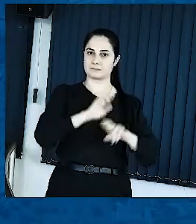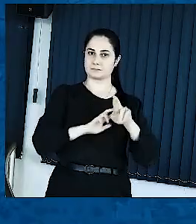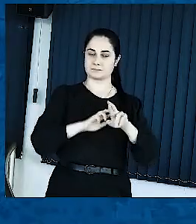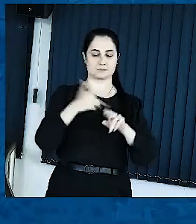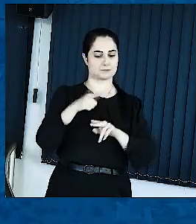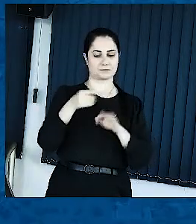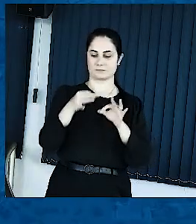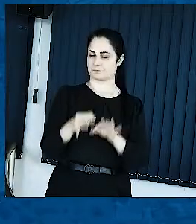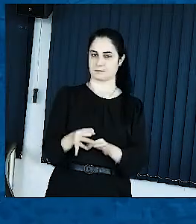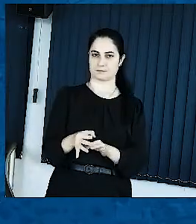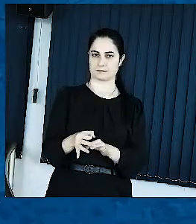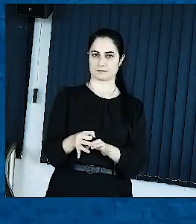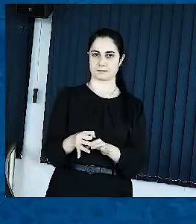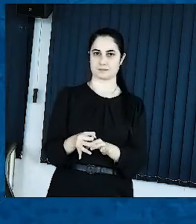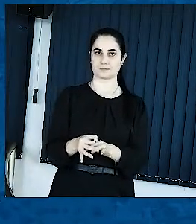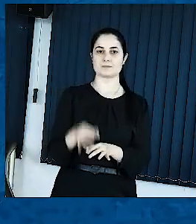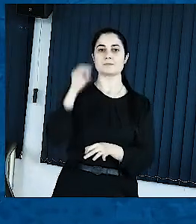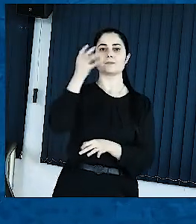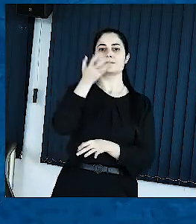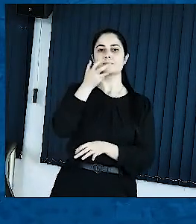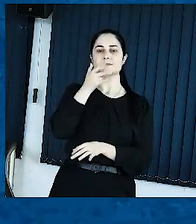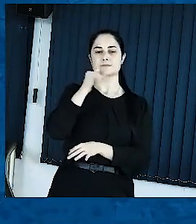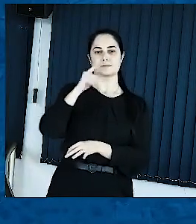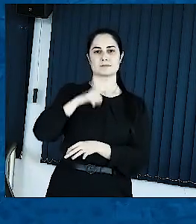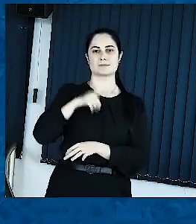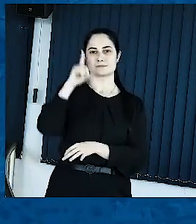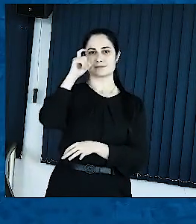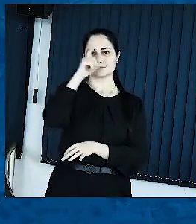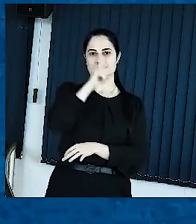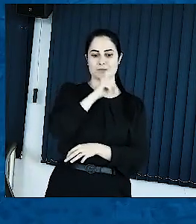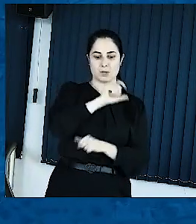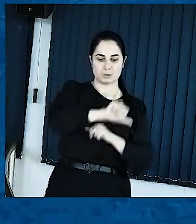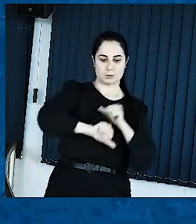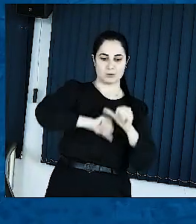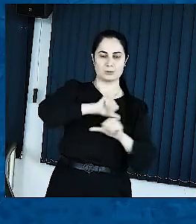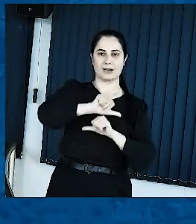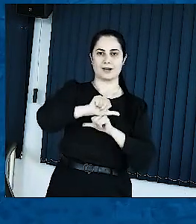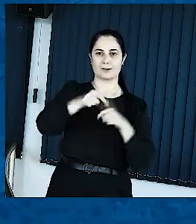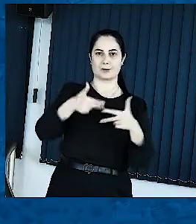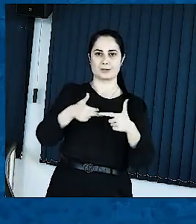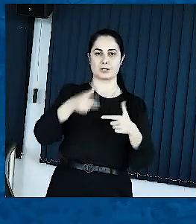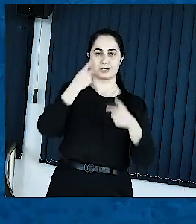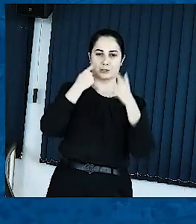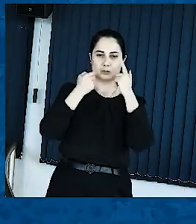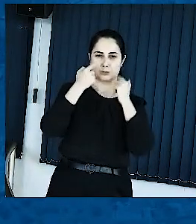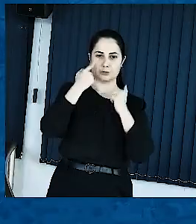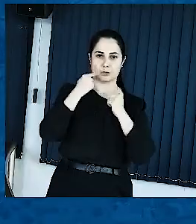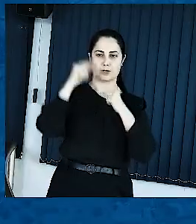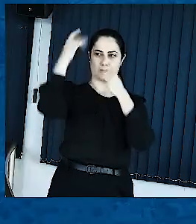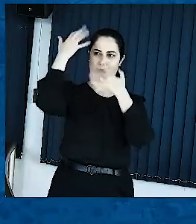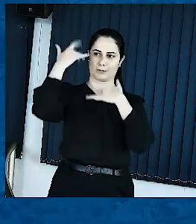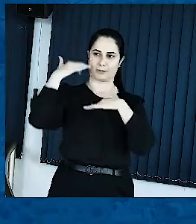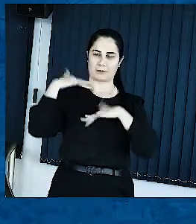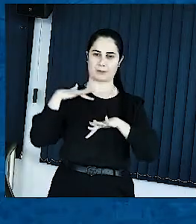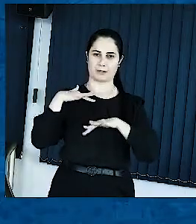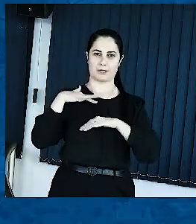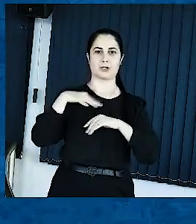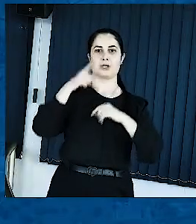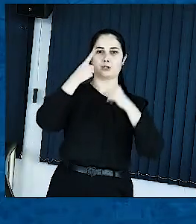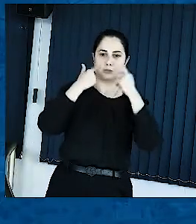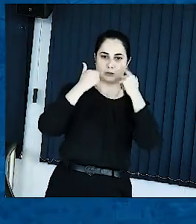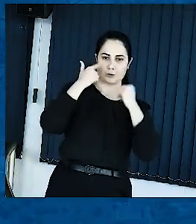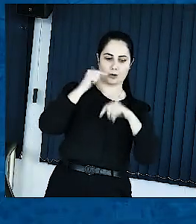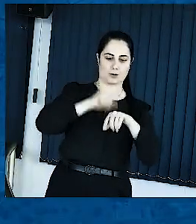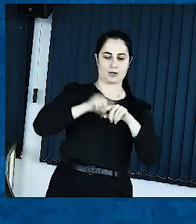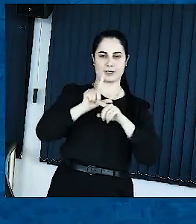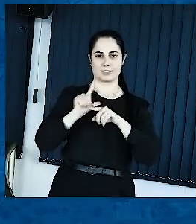aí. Aquelas crianças que têm dificuldade de mudança de rotina, de adaptação, choro para entrar no banho,